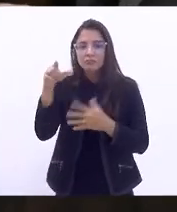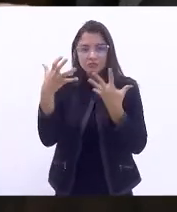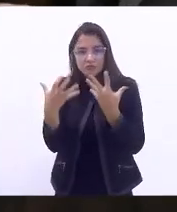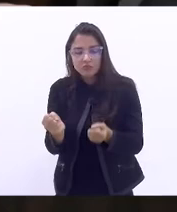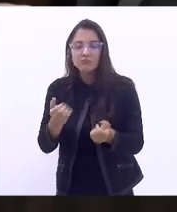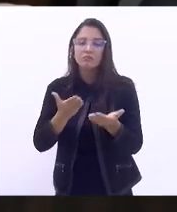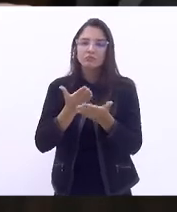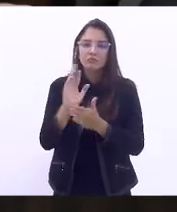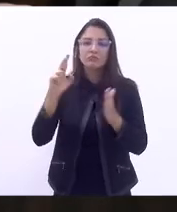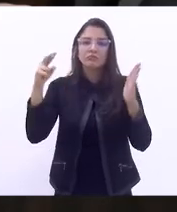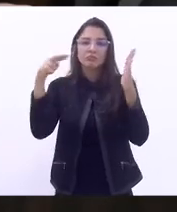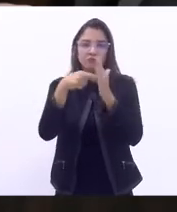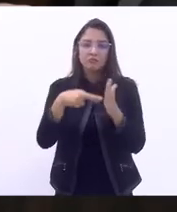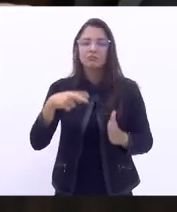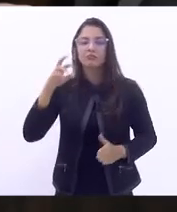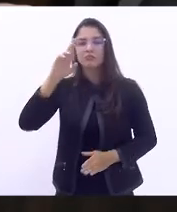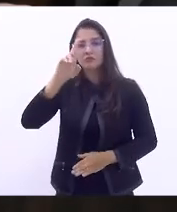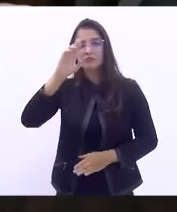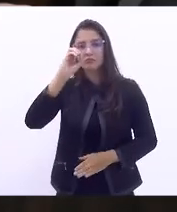Reis.